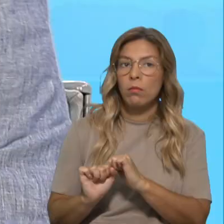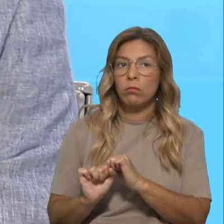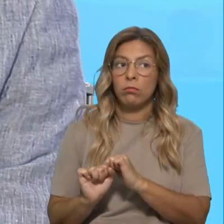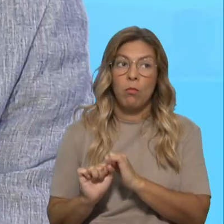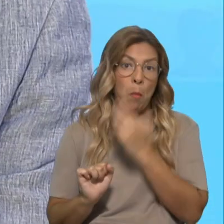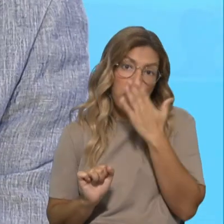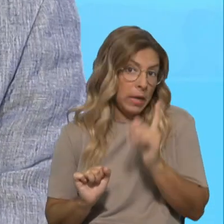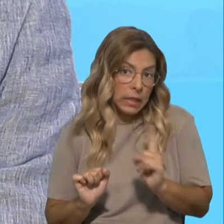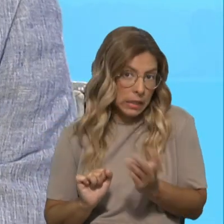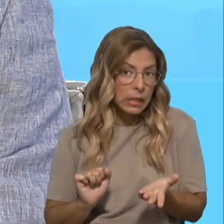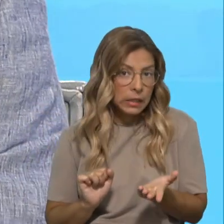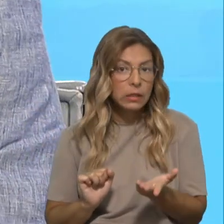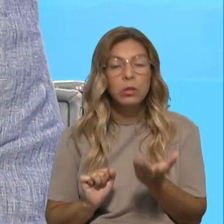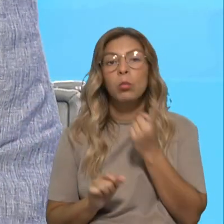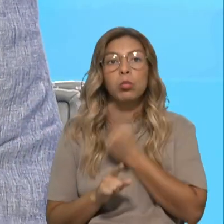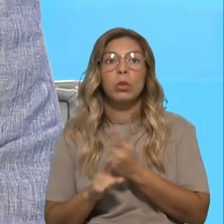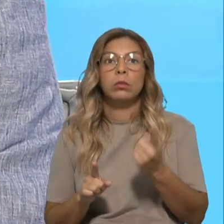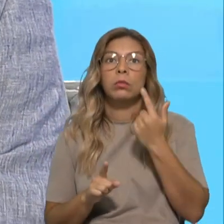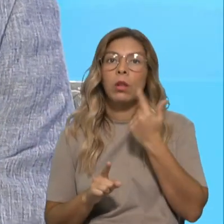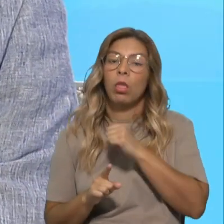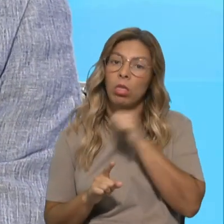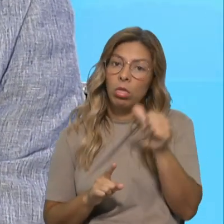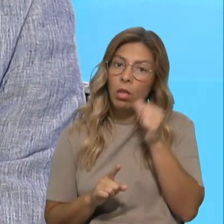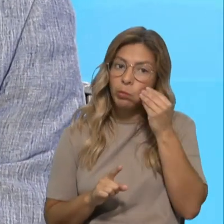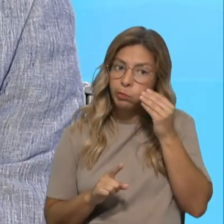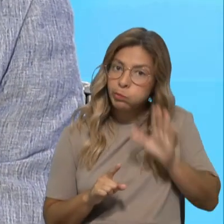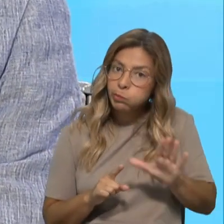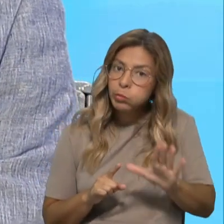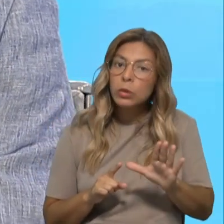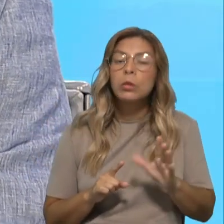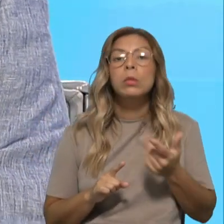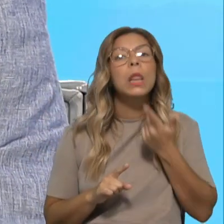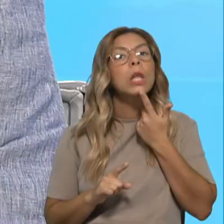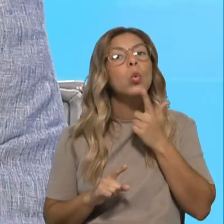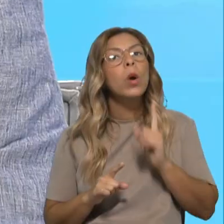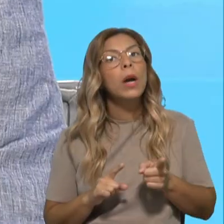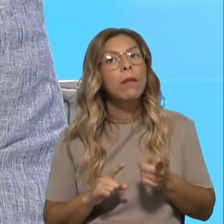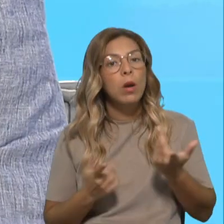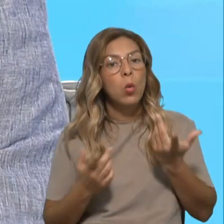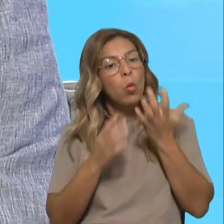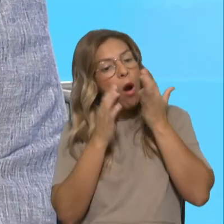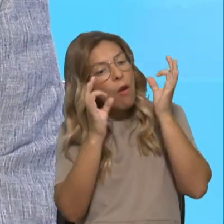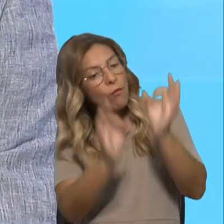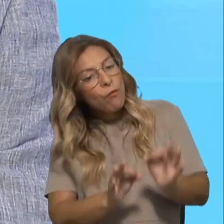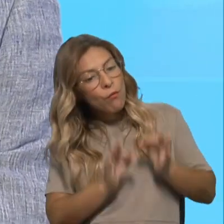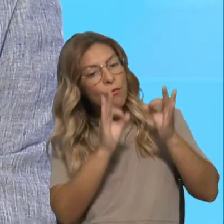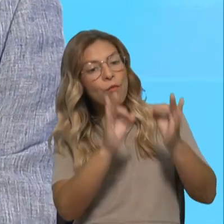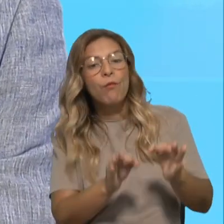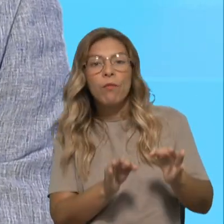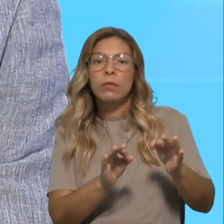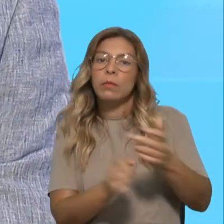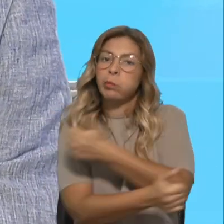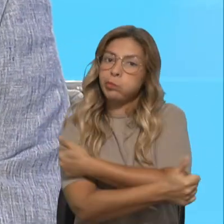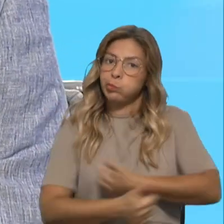pela forma como é exercida. Mas é a mais nobre porquê? Porque é a tarefa dos que cuidam da cidade, da polis, e,